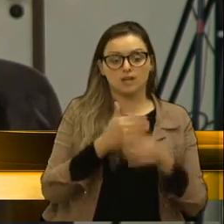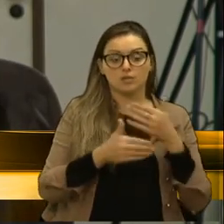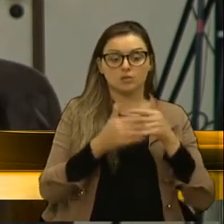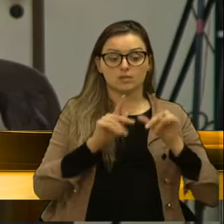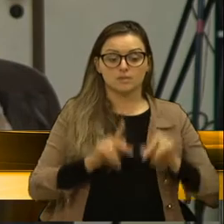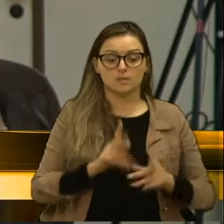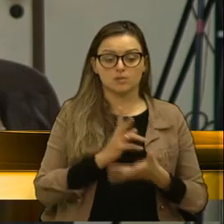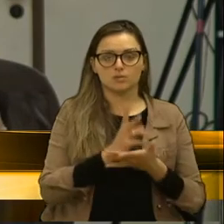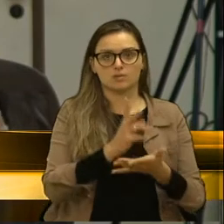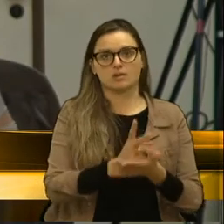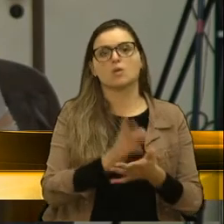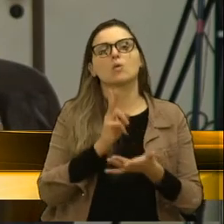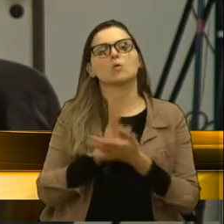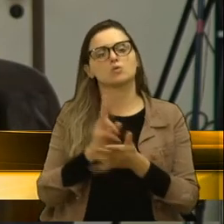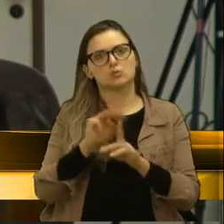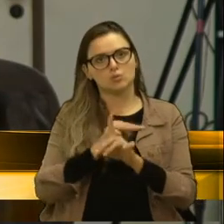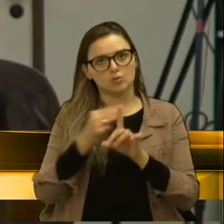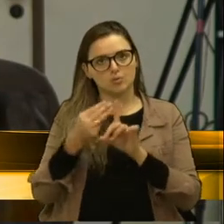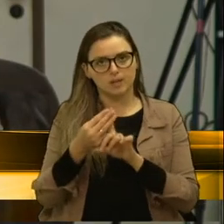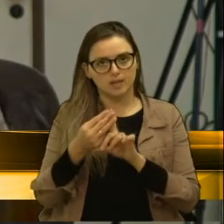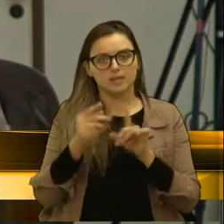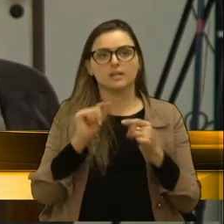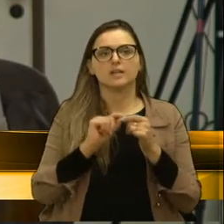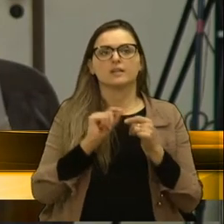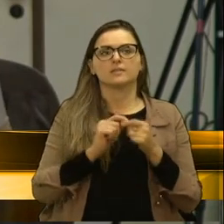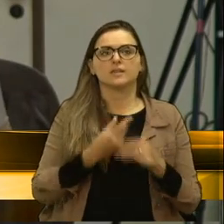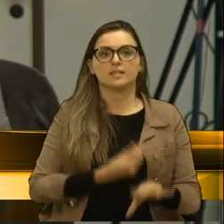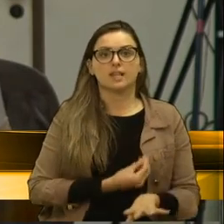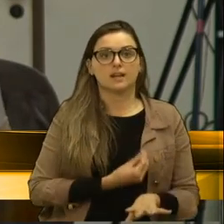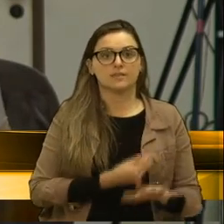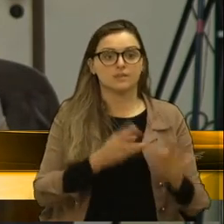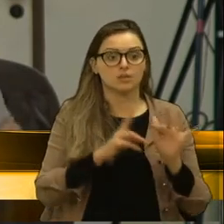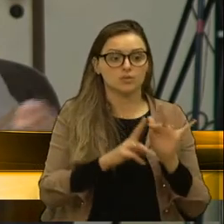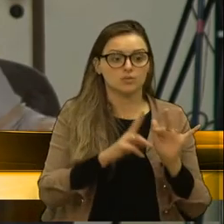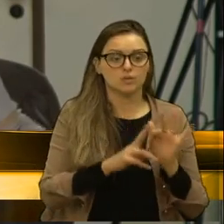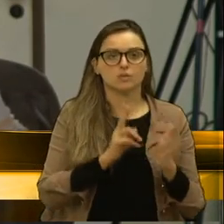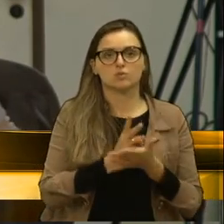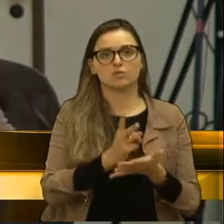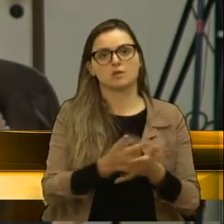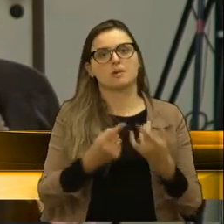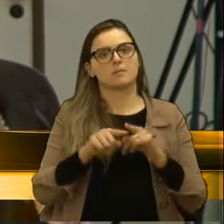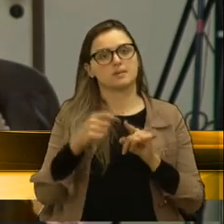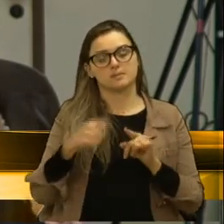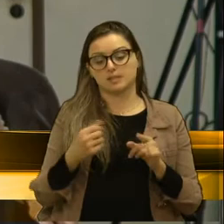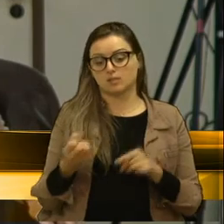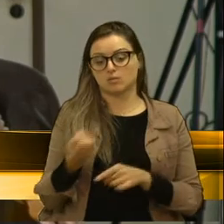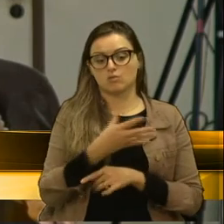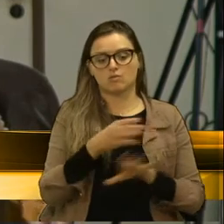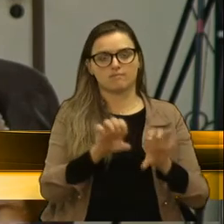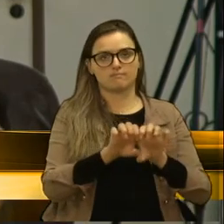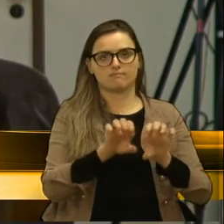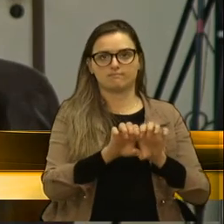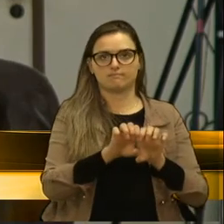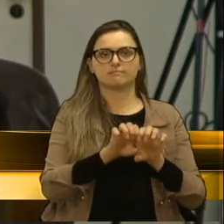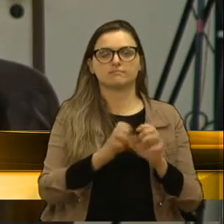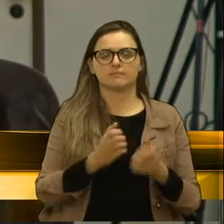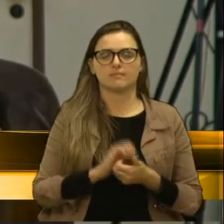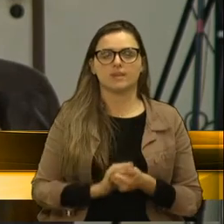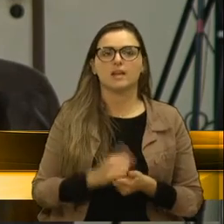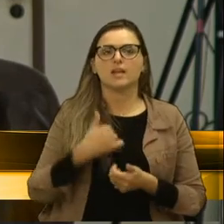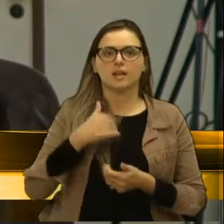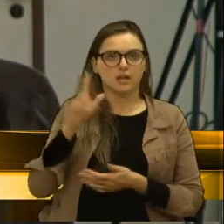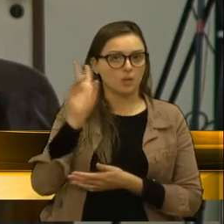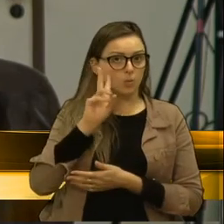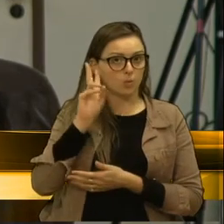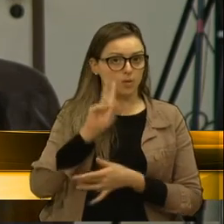se garantiu no mercado, ele garantiu a vida dos fornecedores, mas ele precisou se modernizar, né? E eu lembro,